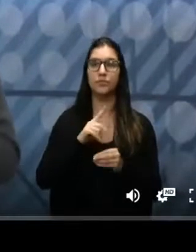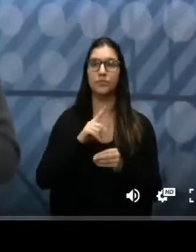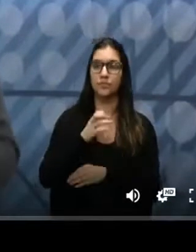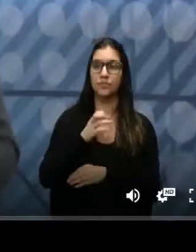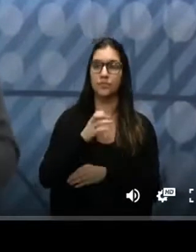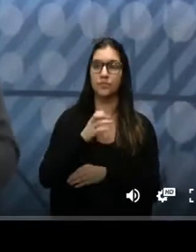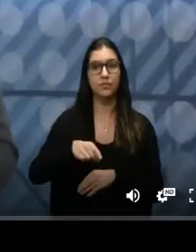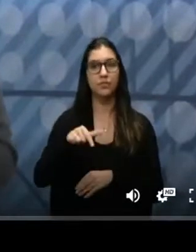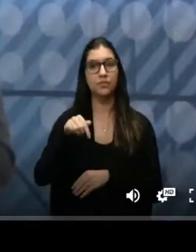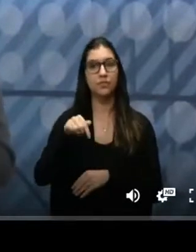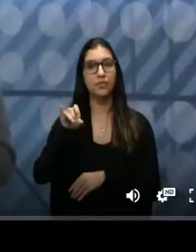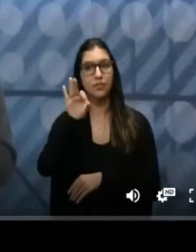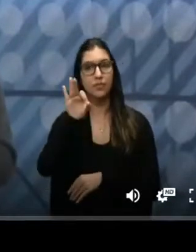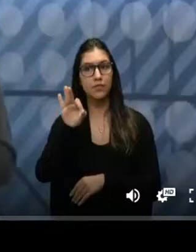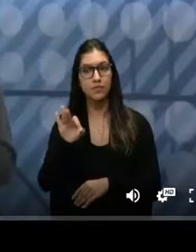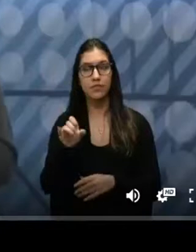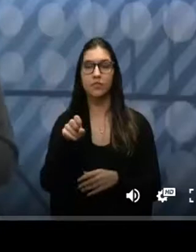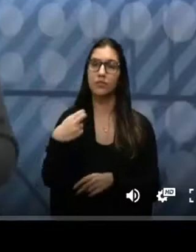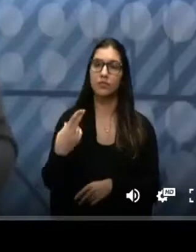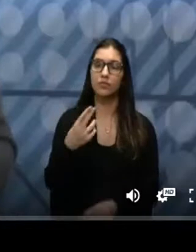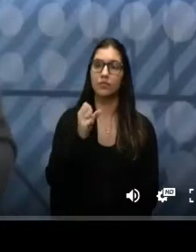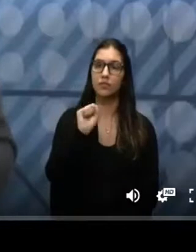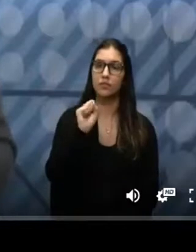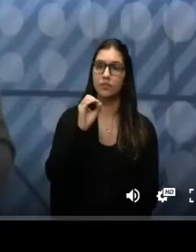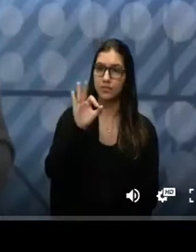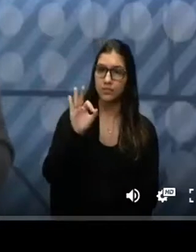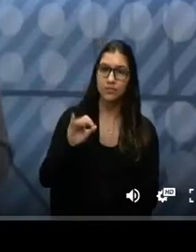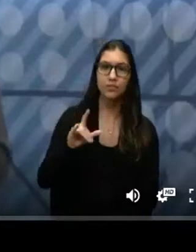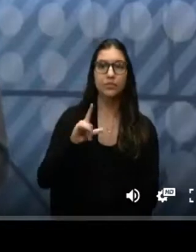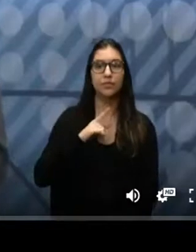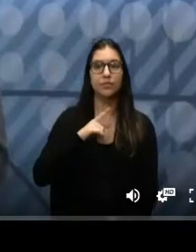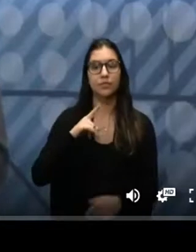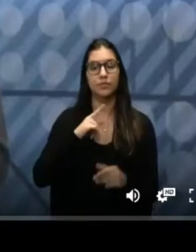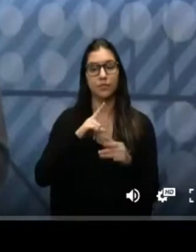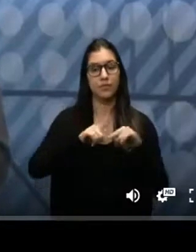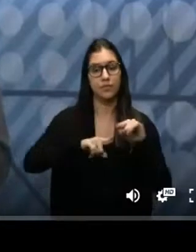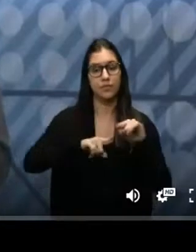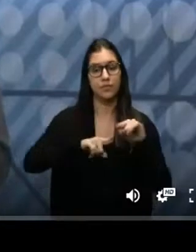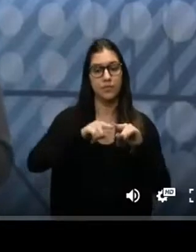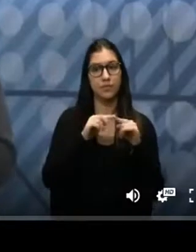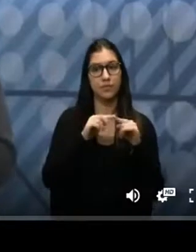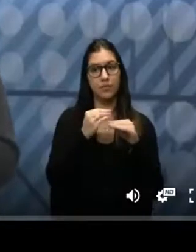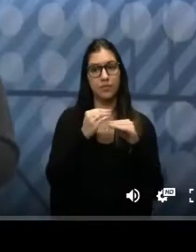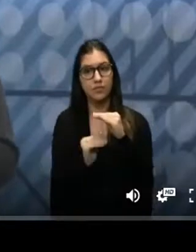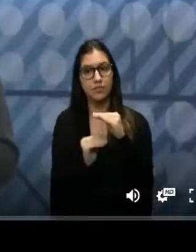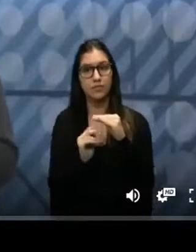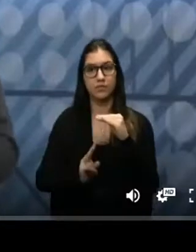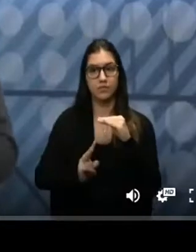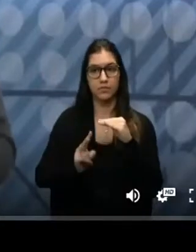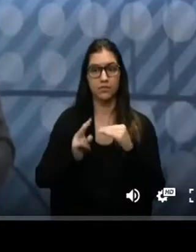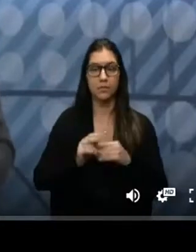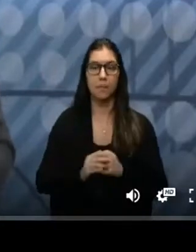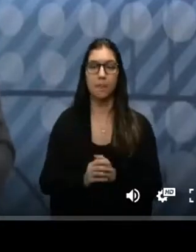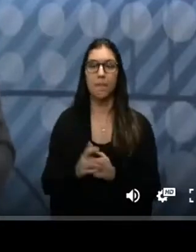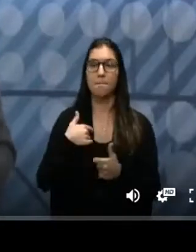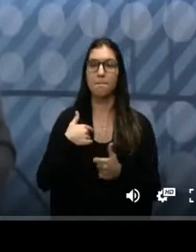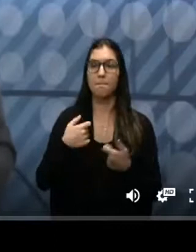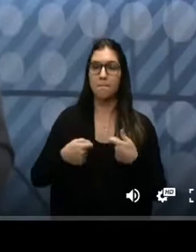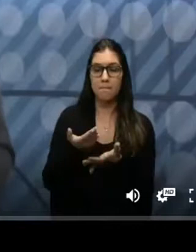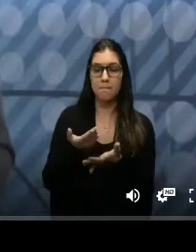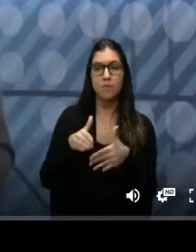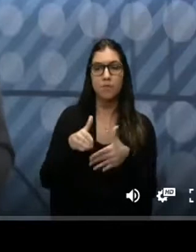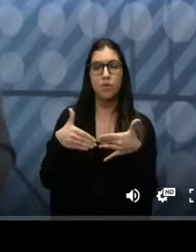de 70%, 80%, ou eu tenho a formação de subprodutos ao longo da minha reação química. E eu preciso